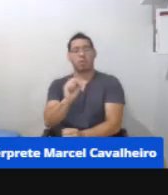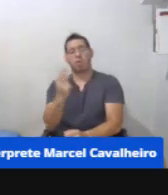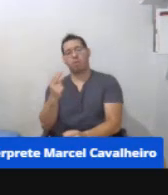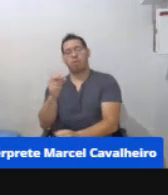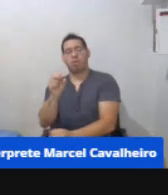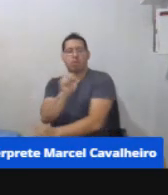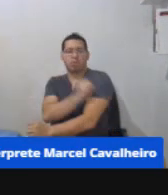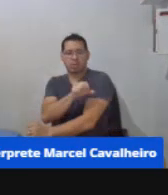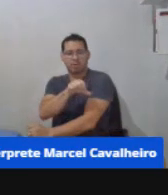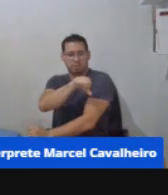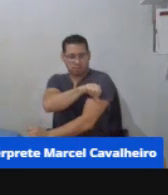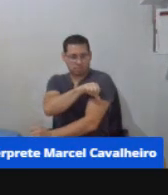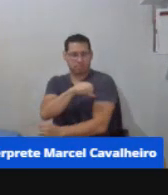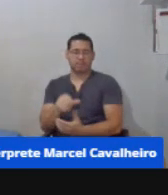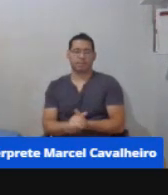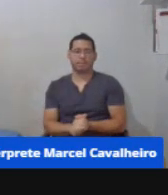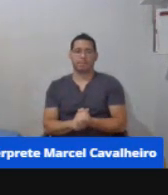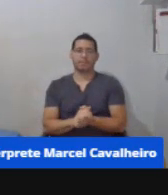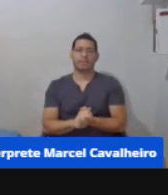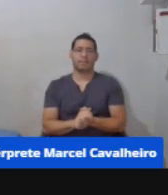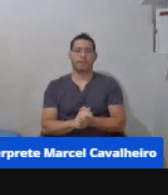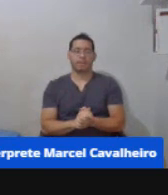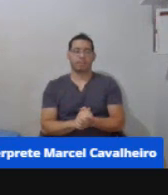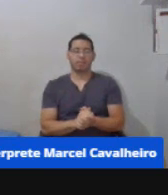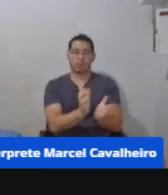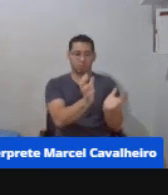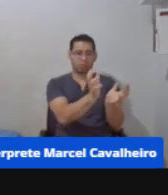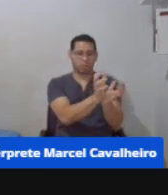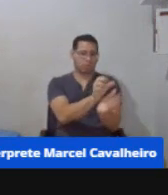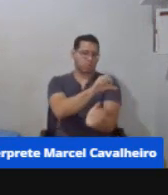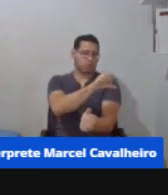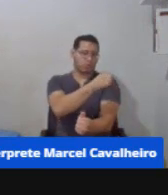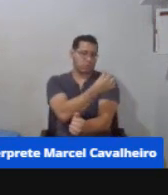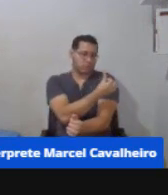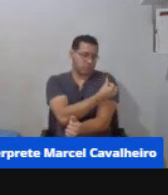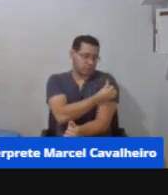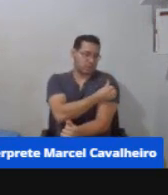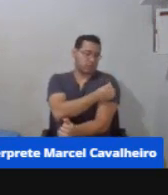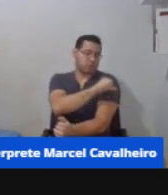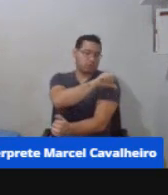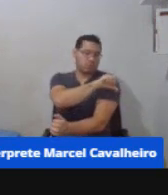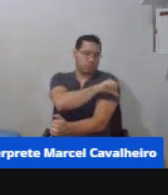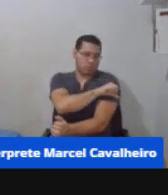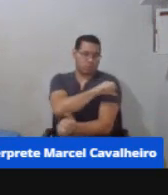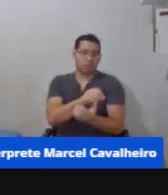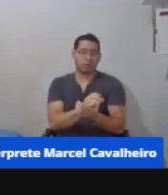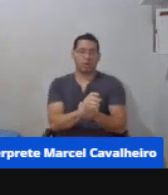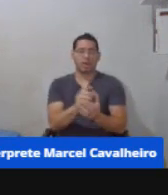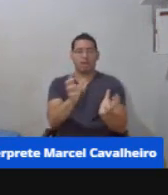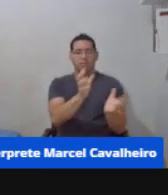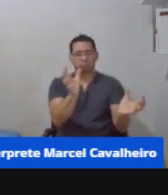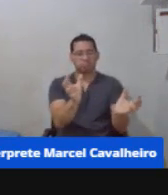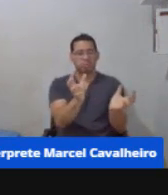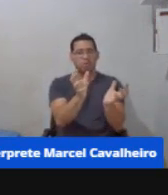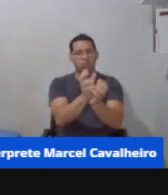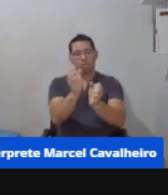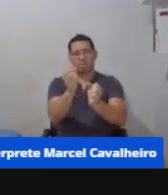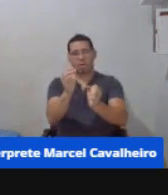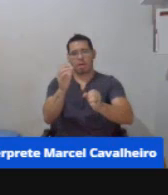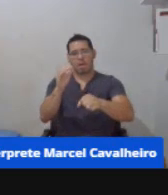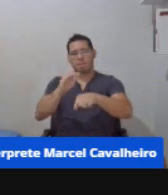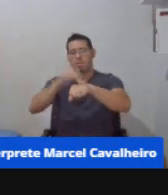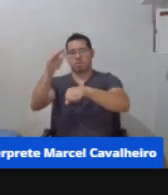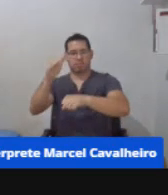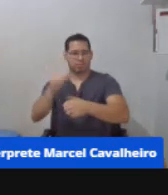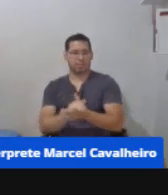A ficar o agrupamento de sexto ao nono como complementação. A busca das habilidades dos